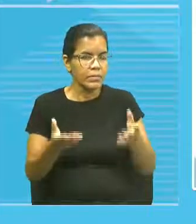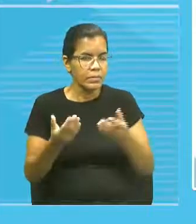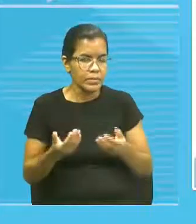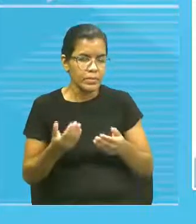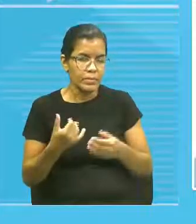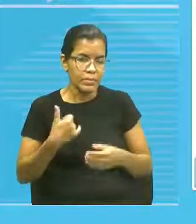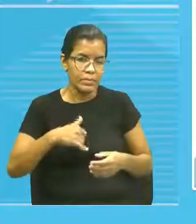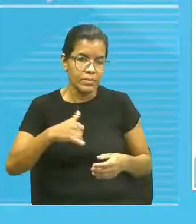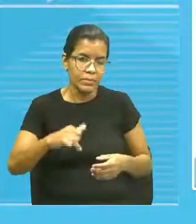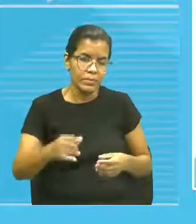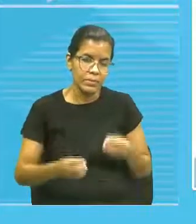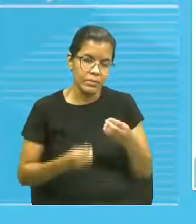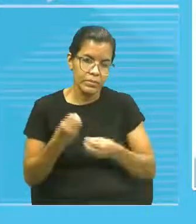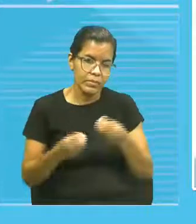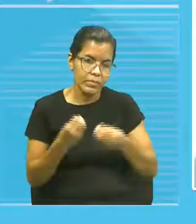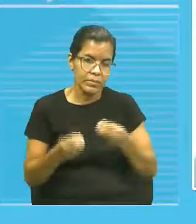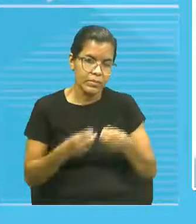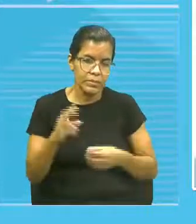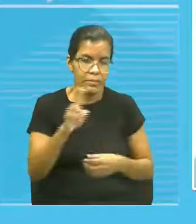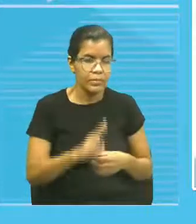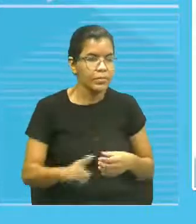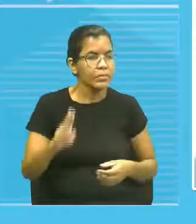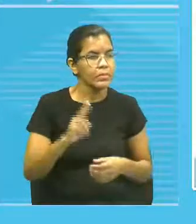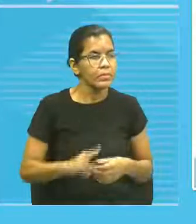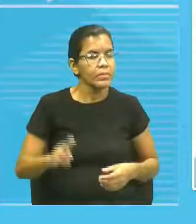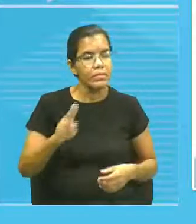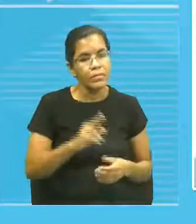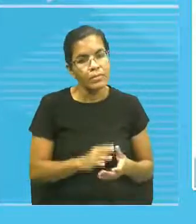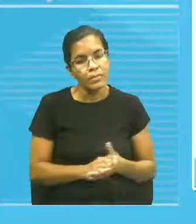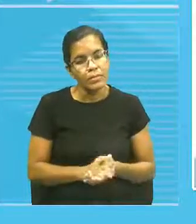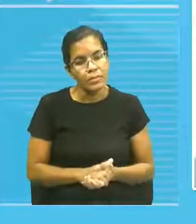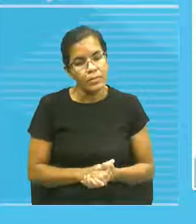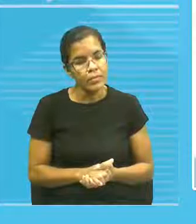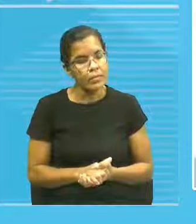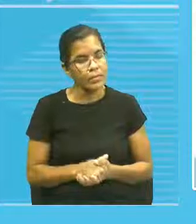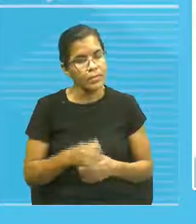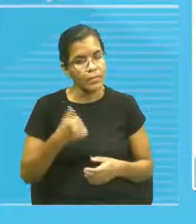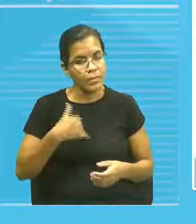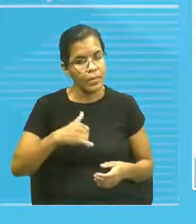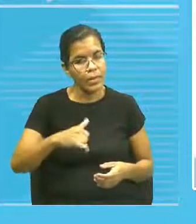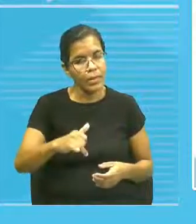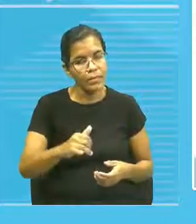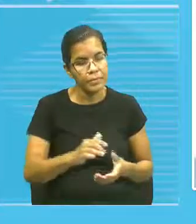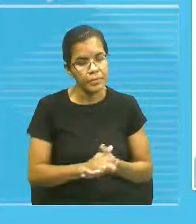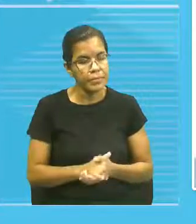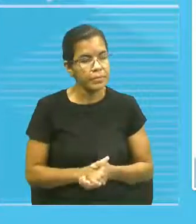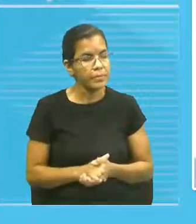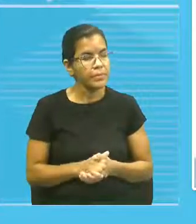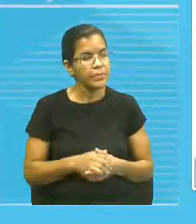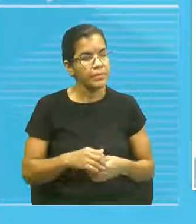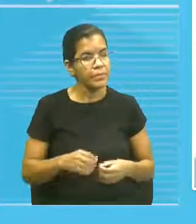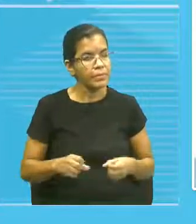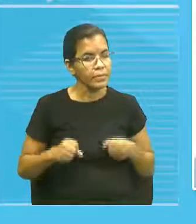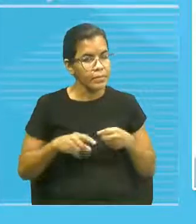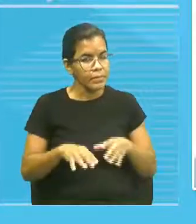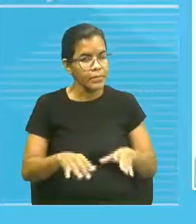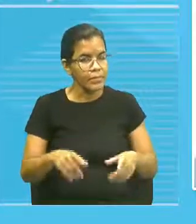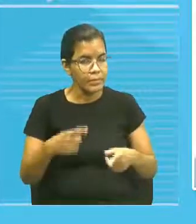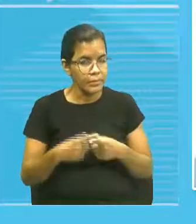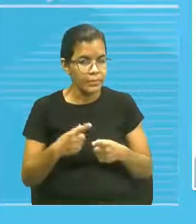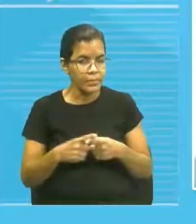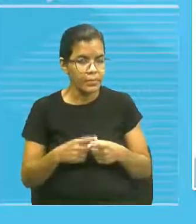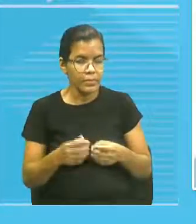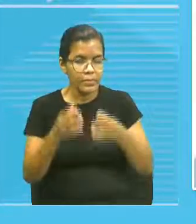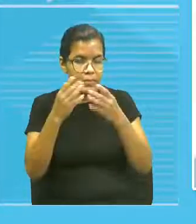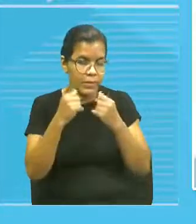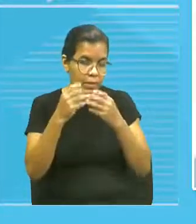energia, professora? Como é que eu uso essa energia? Olha só. Bom, a energia, ela deve ser gasta porque você está comendo e